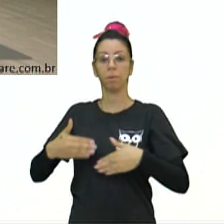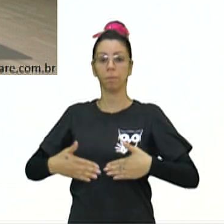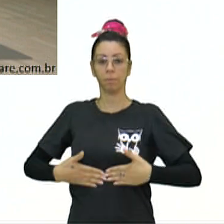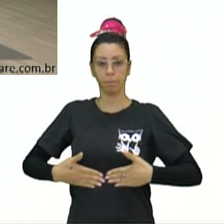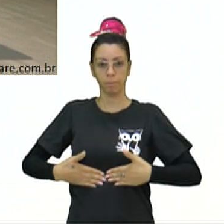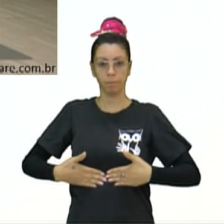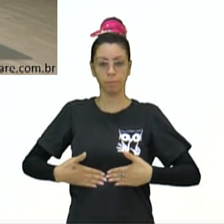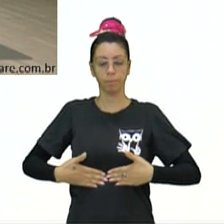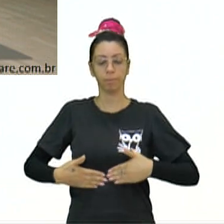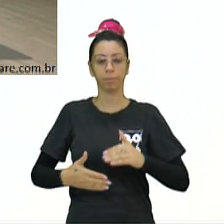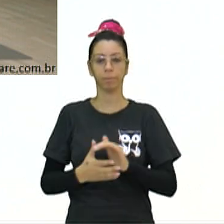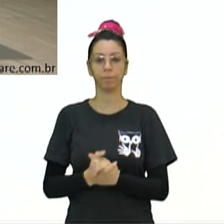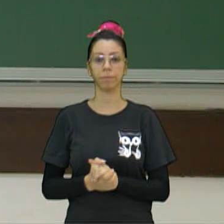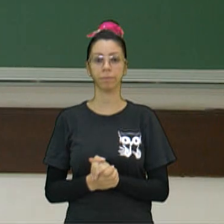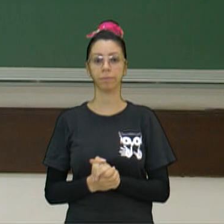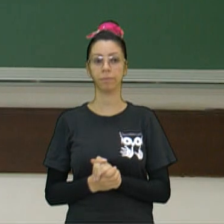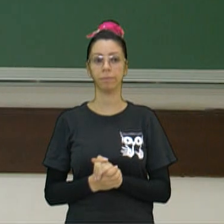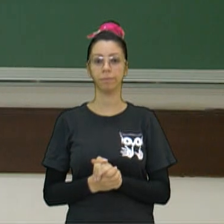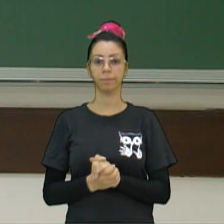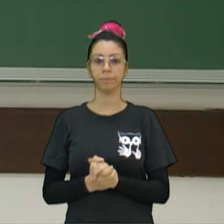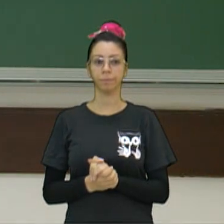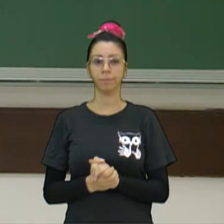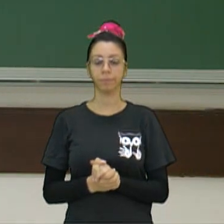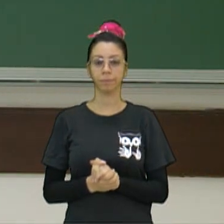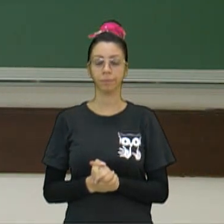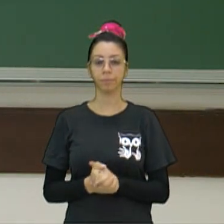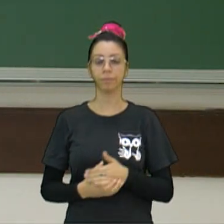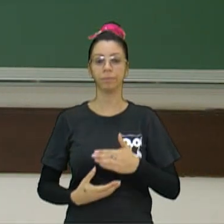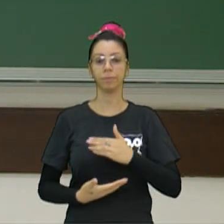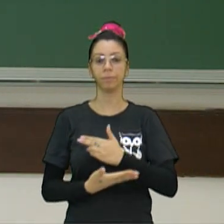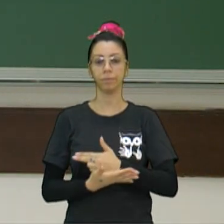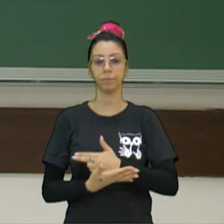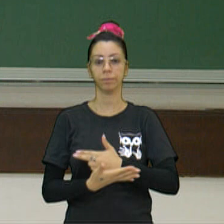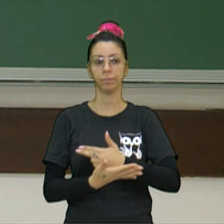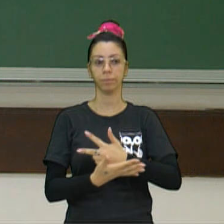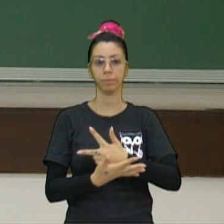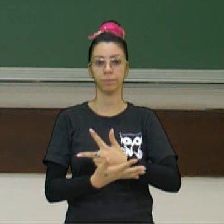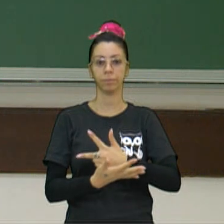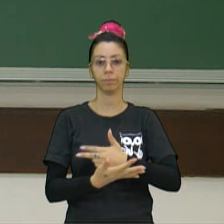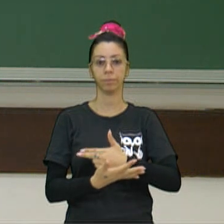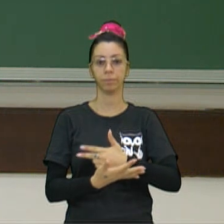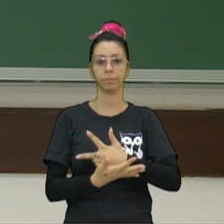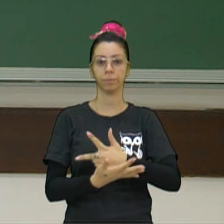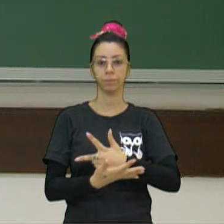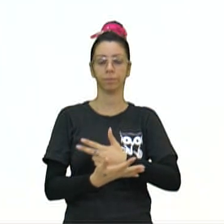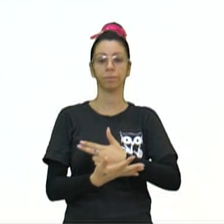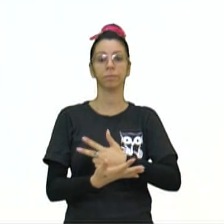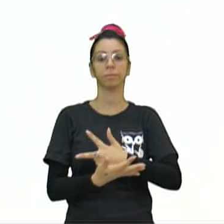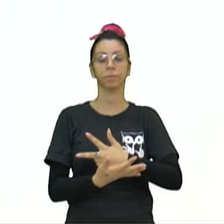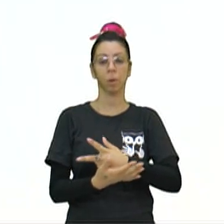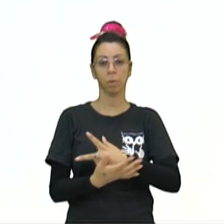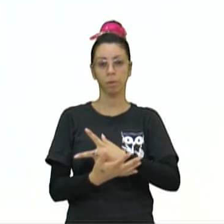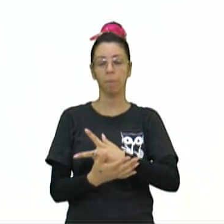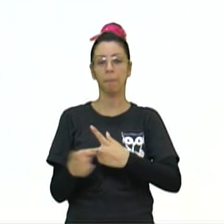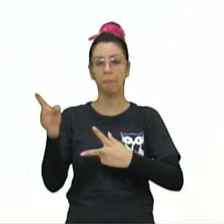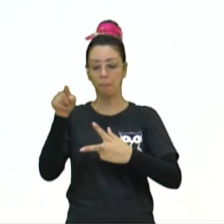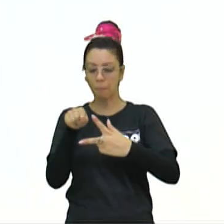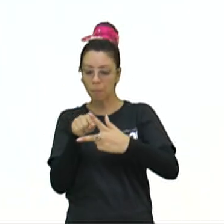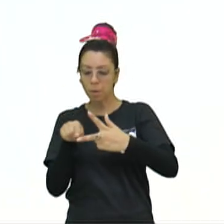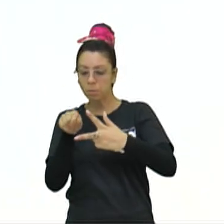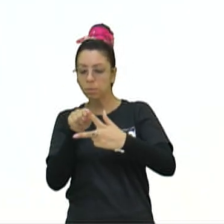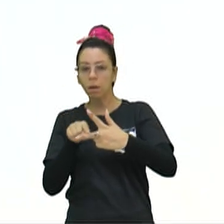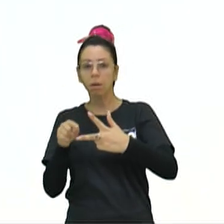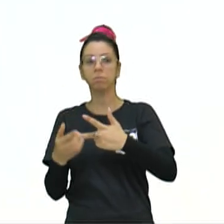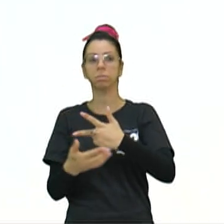do abdômen. Aqui também outra, já utilizando um acessório, que já foi colocado para vocês lá, né?